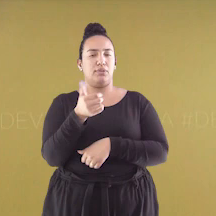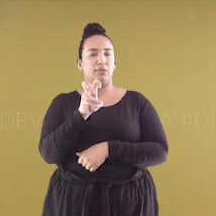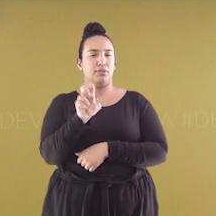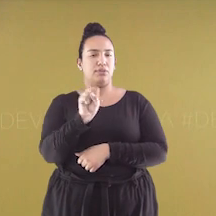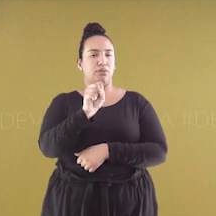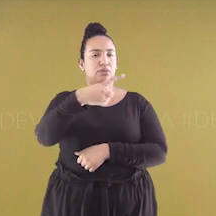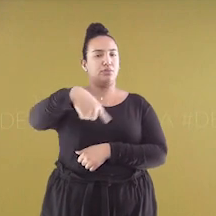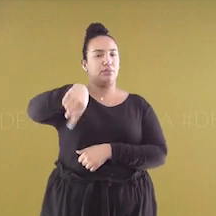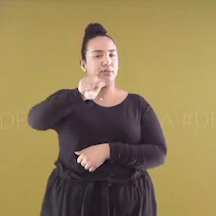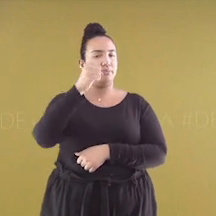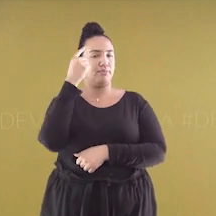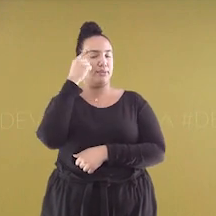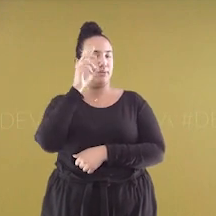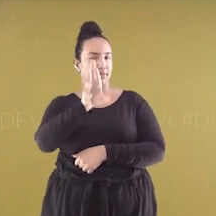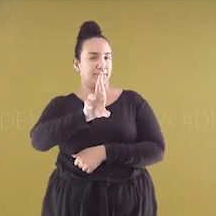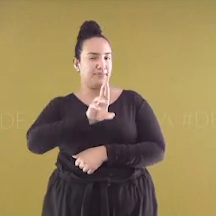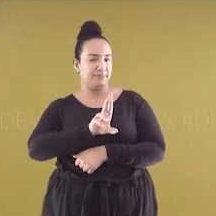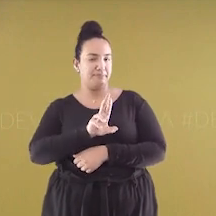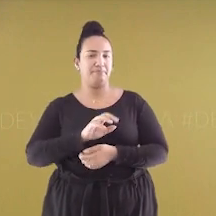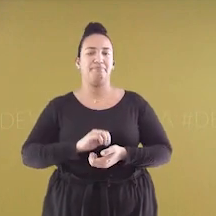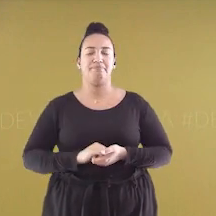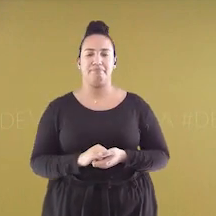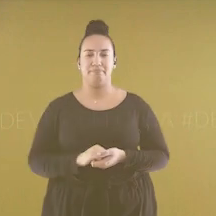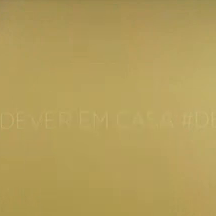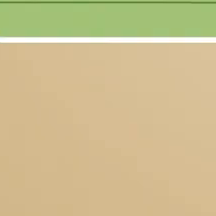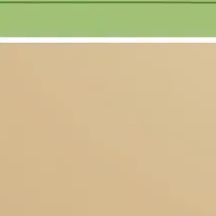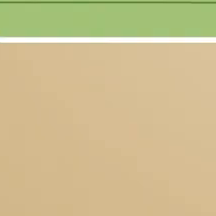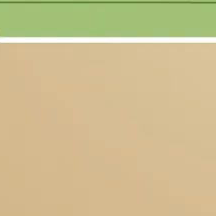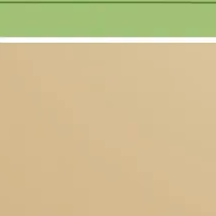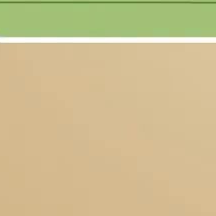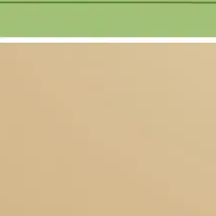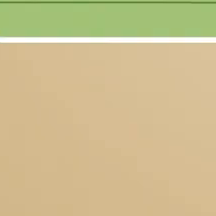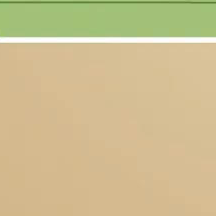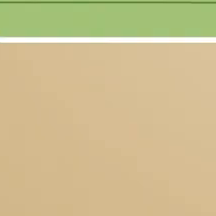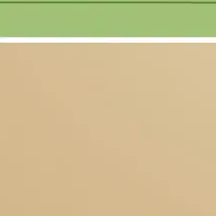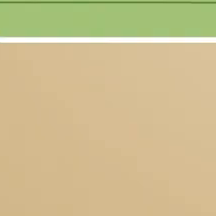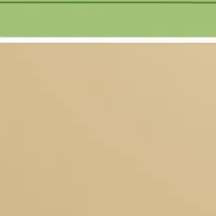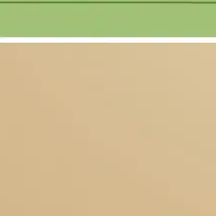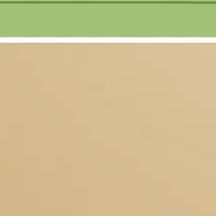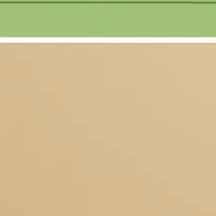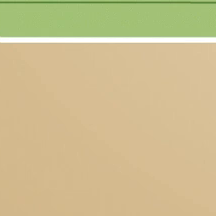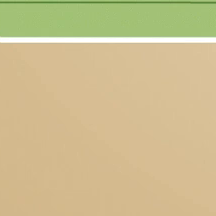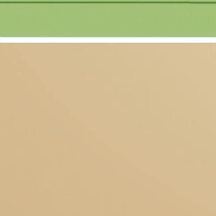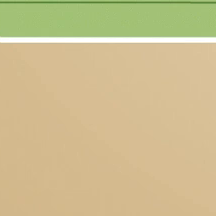urbana. Vou dar 15 segundos para você pensar na resposta correta.